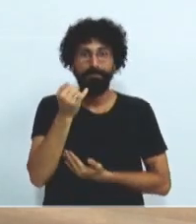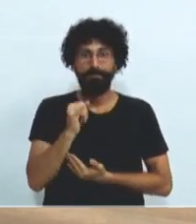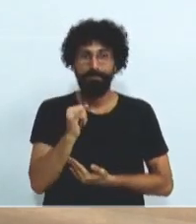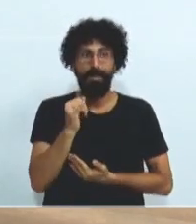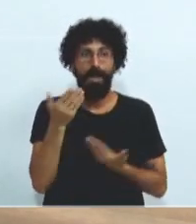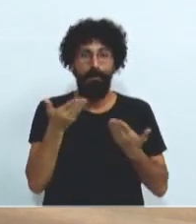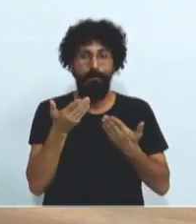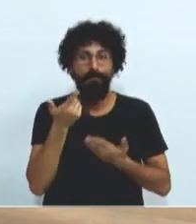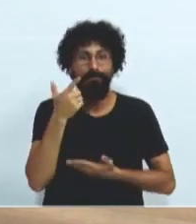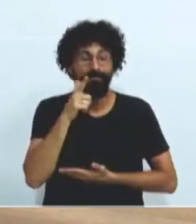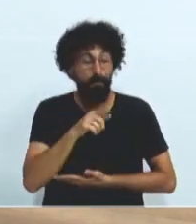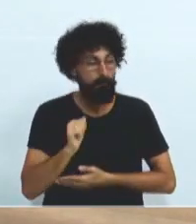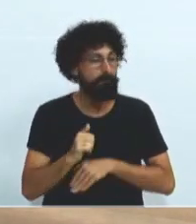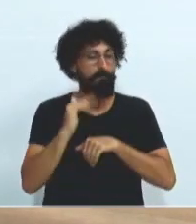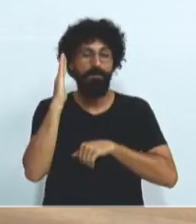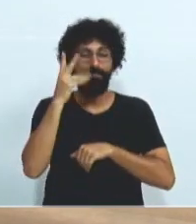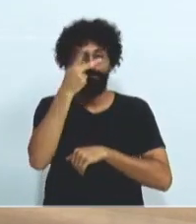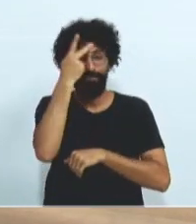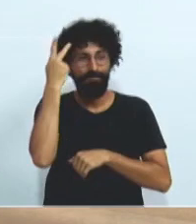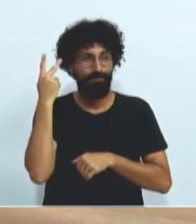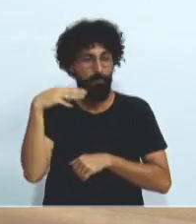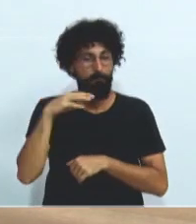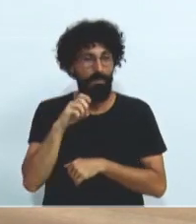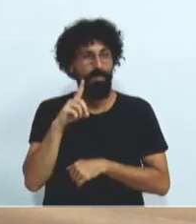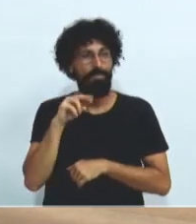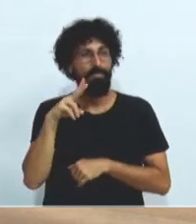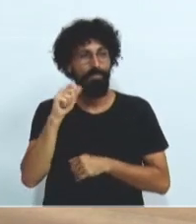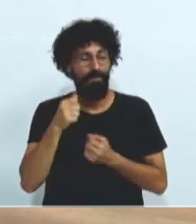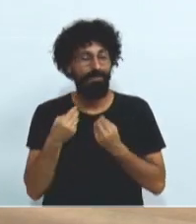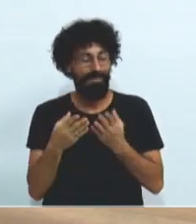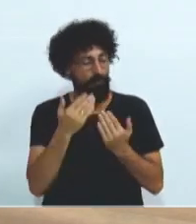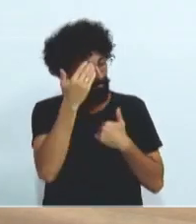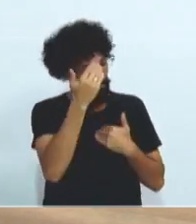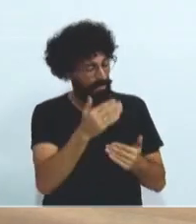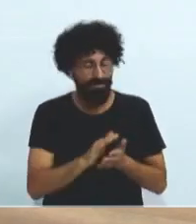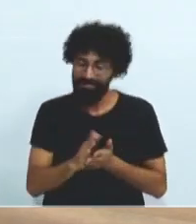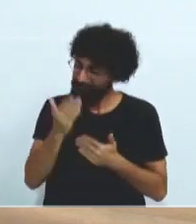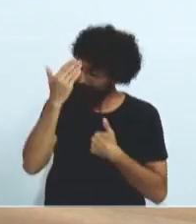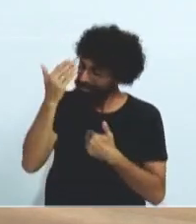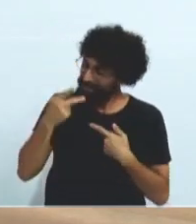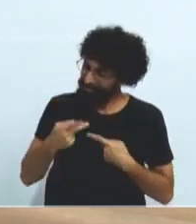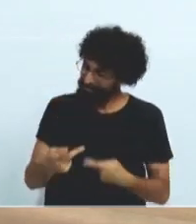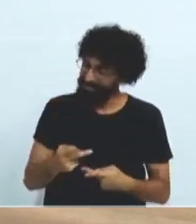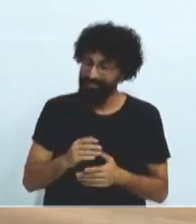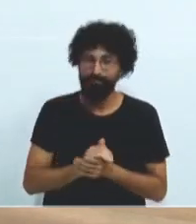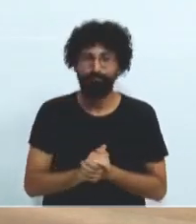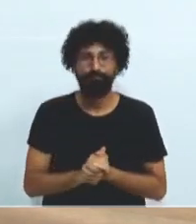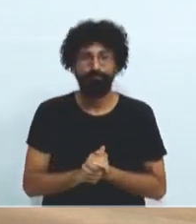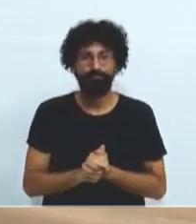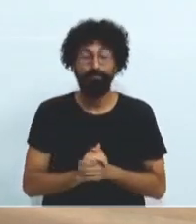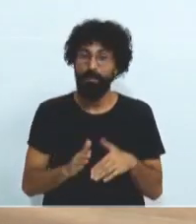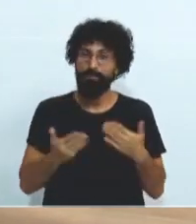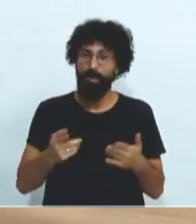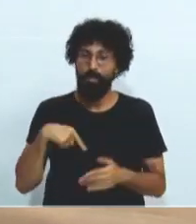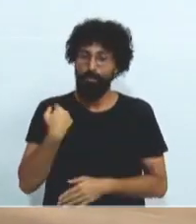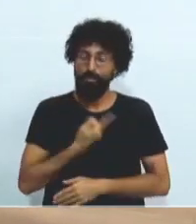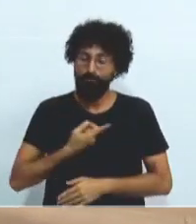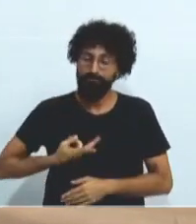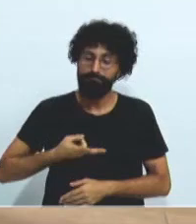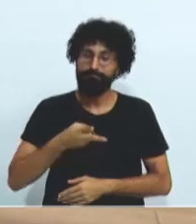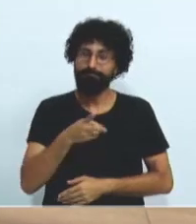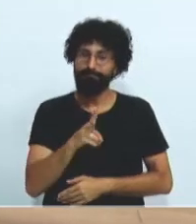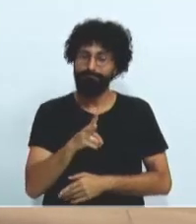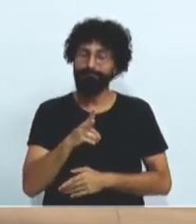um número maior de pessoas nessa rede tão bonita. Obrigada, viu? Obrigada a você pelo convite. E a gente segue aqui com o nosso programa, segue com o Viver